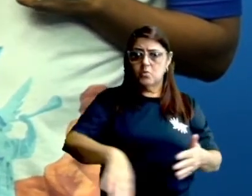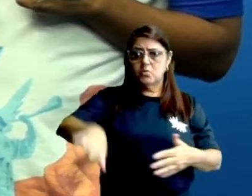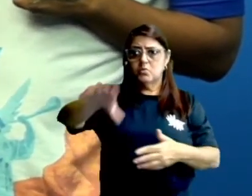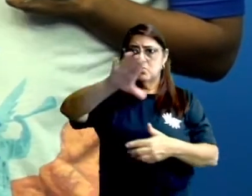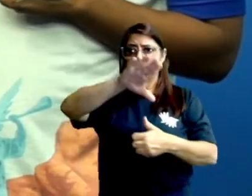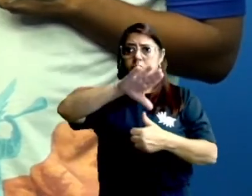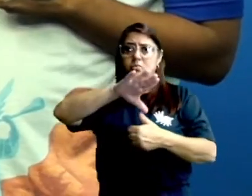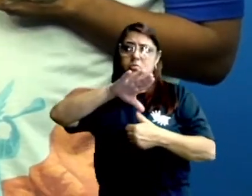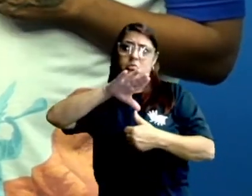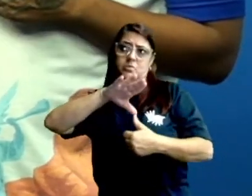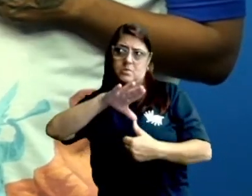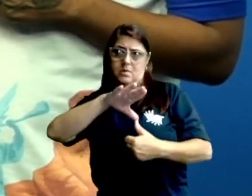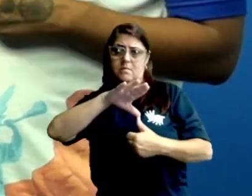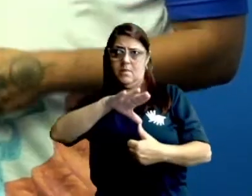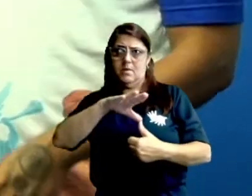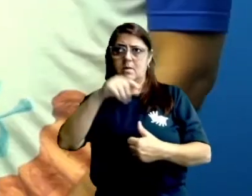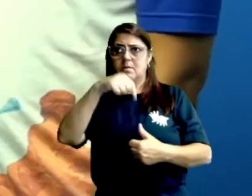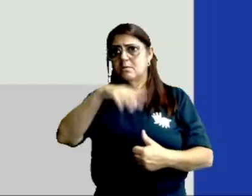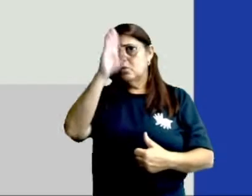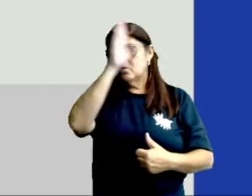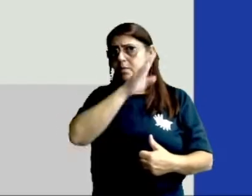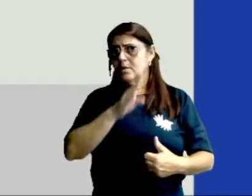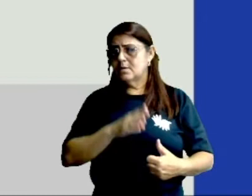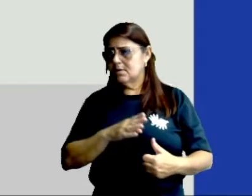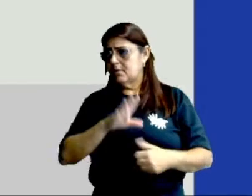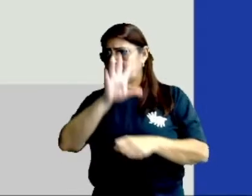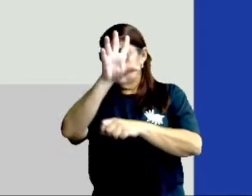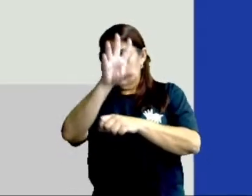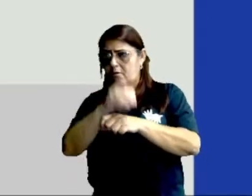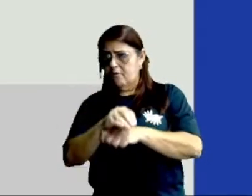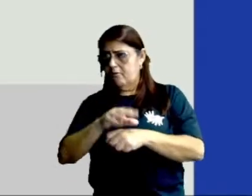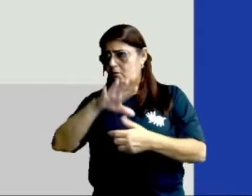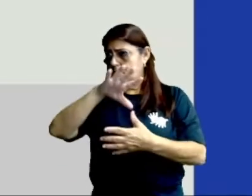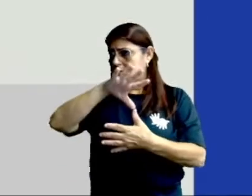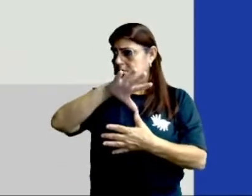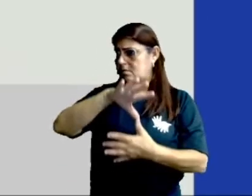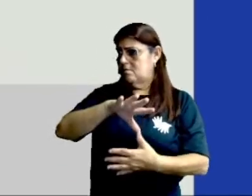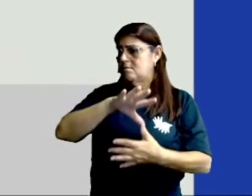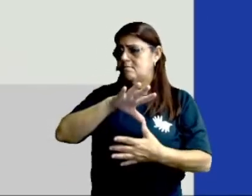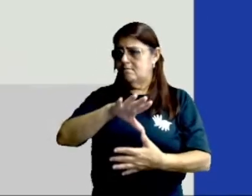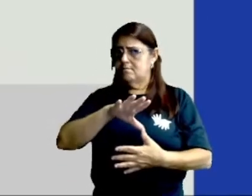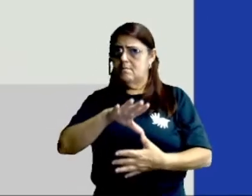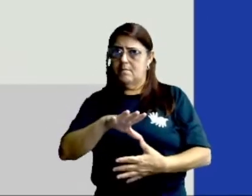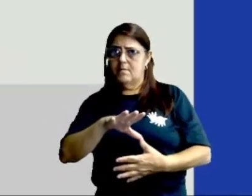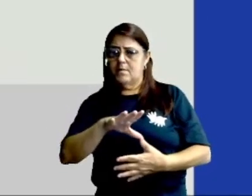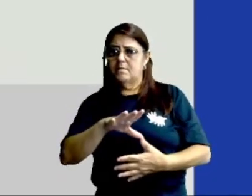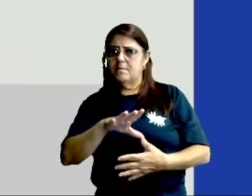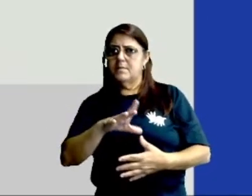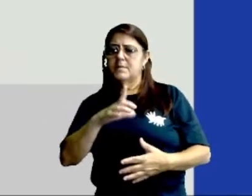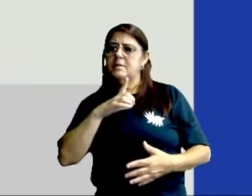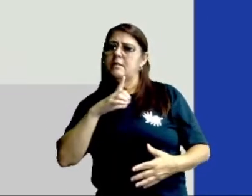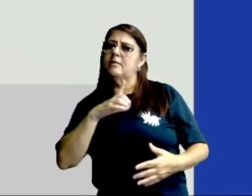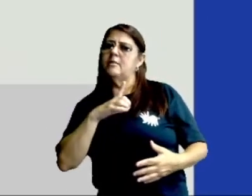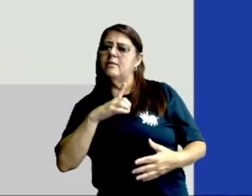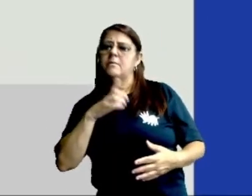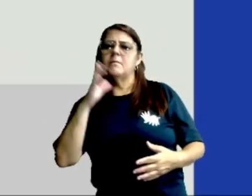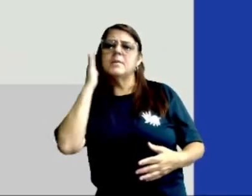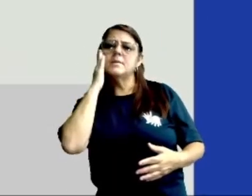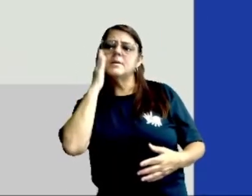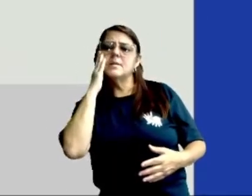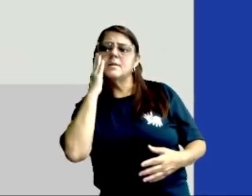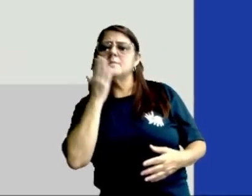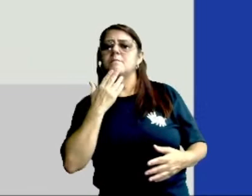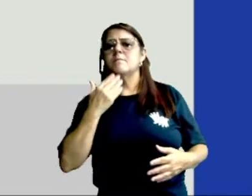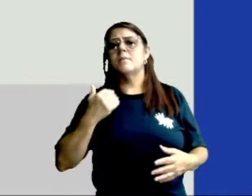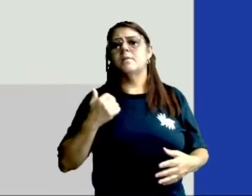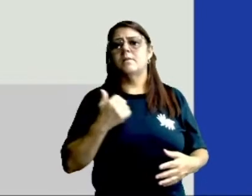que é onde a gente está, no Brasil. Beleza? E aí essa foto aqui, essa ilustração que eu estou mostrando para vocês, é exatamente para vocês entenderem um